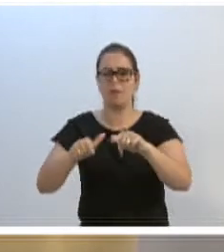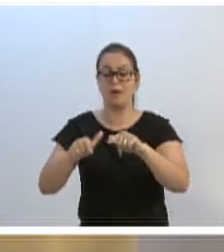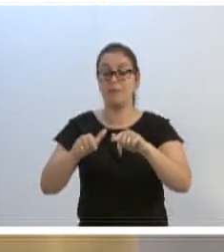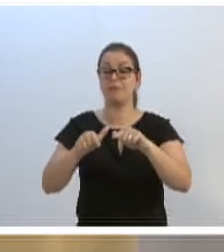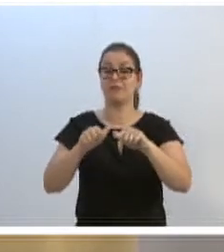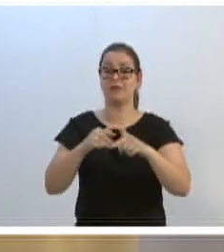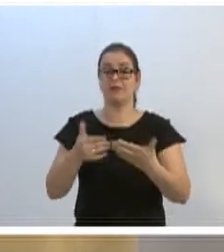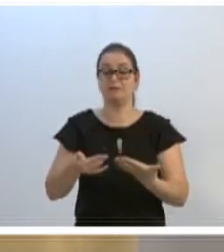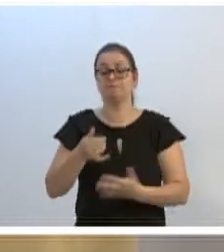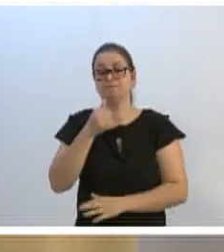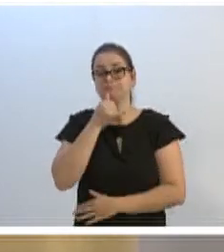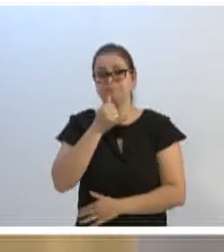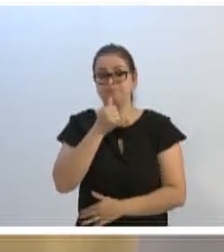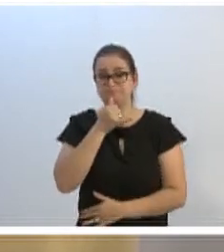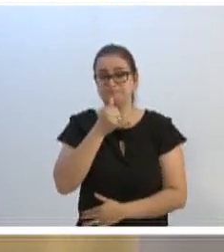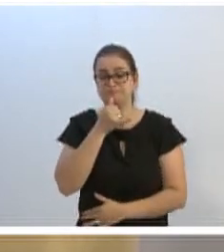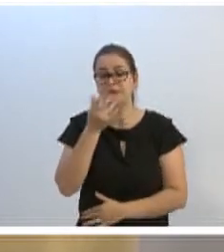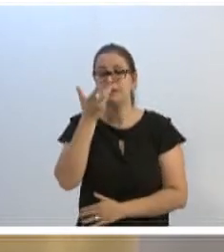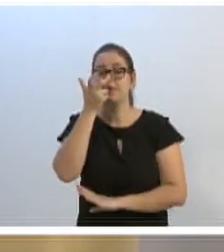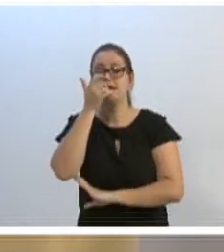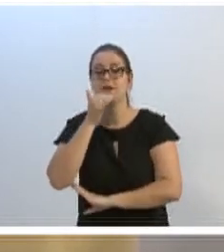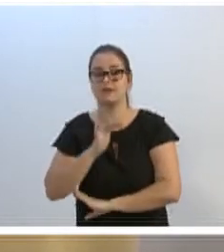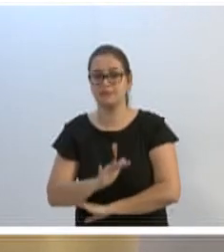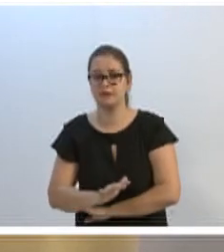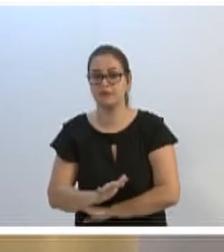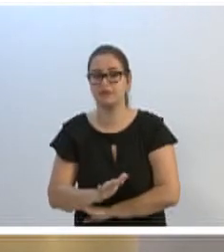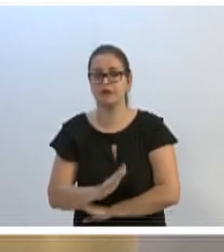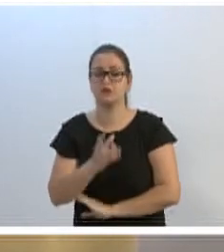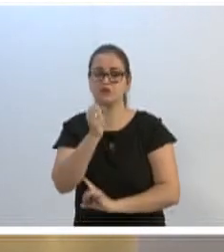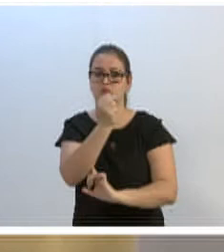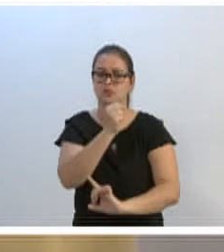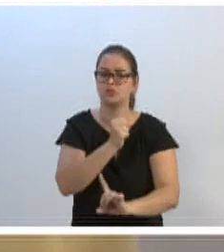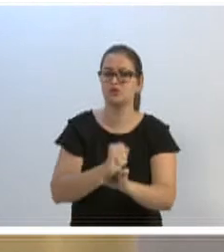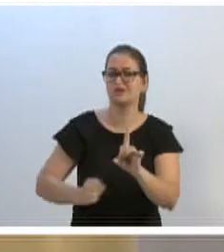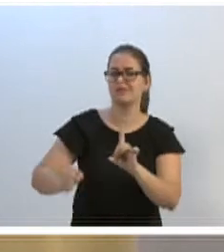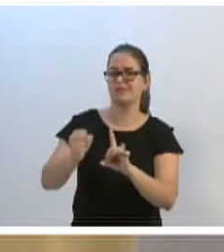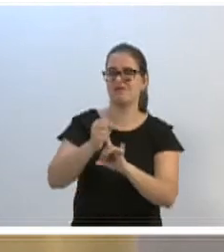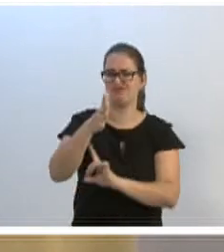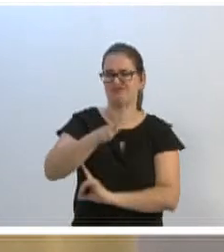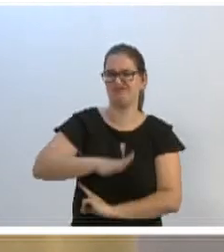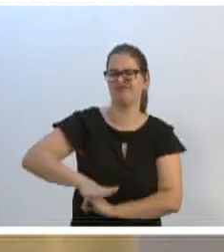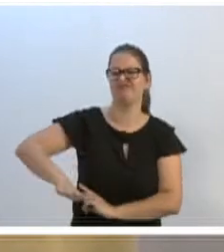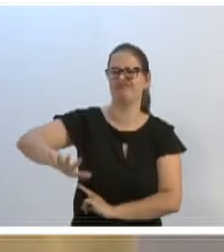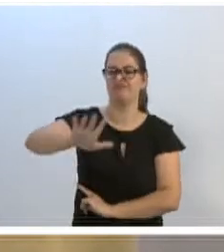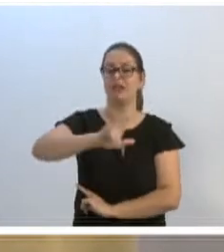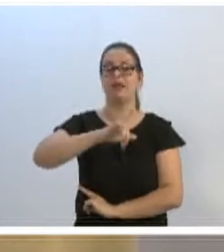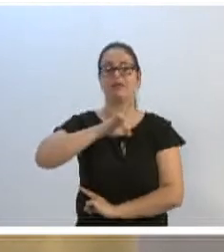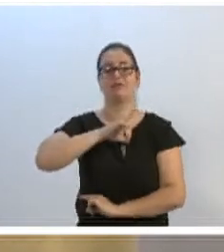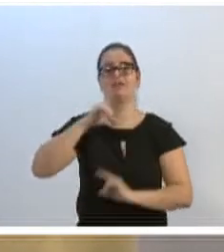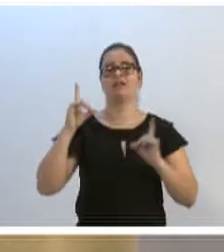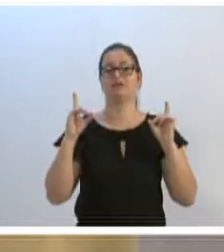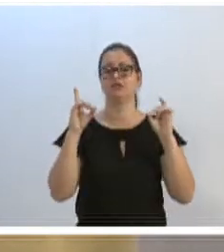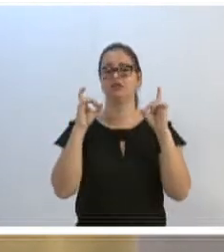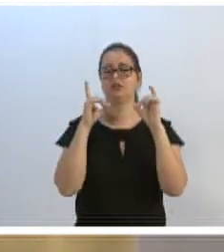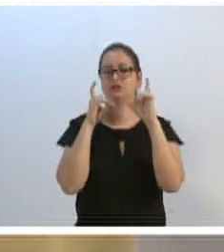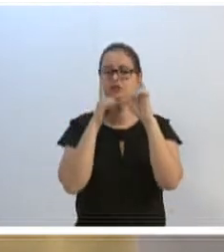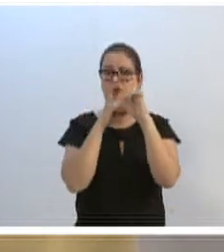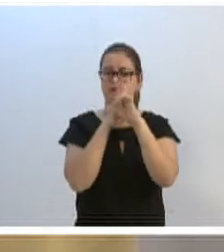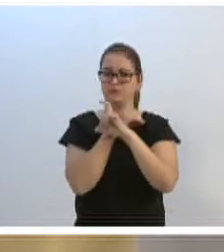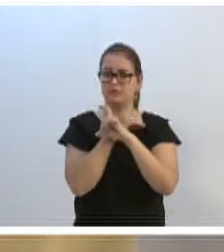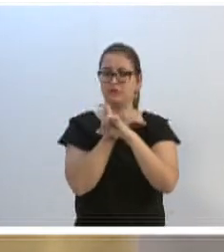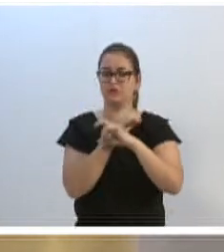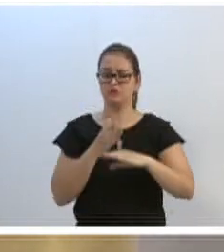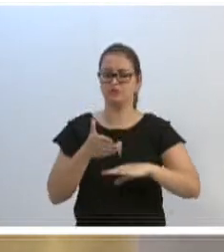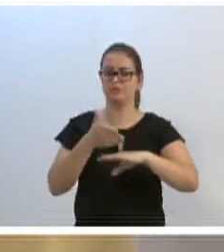que infelizmente as crianças, a sociedade, de uma forma geral, tem dificuldades